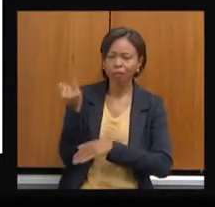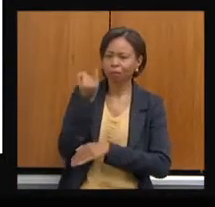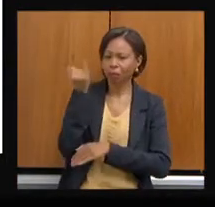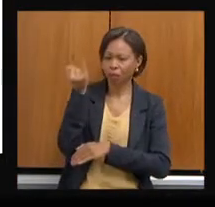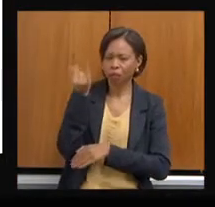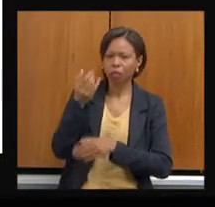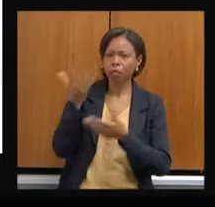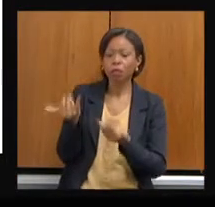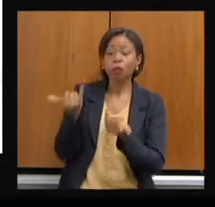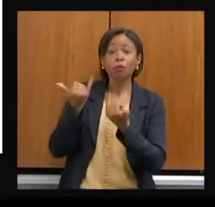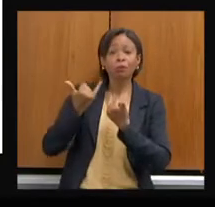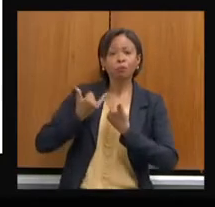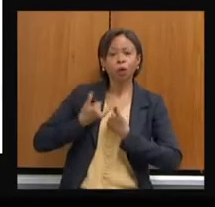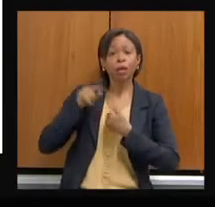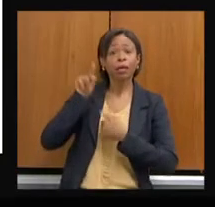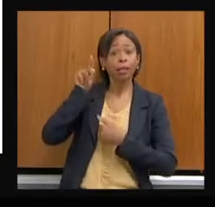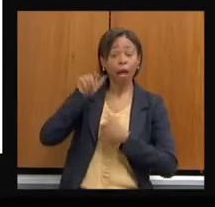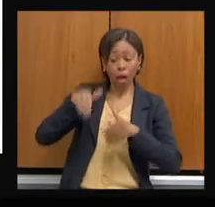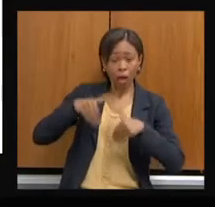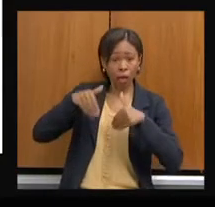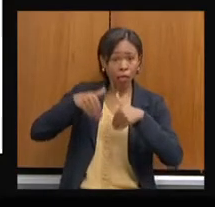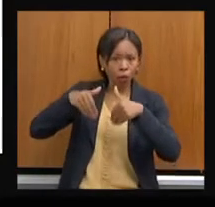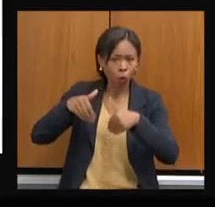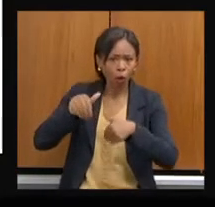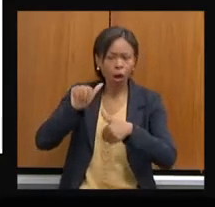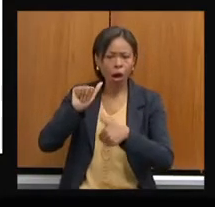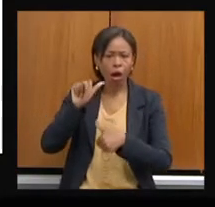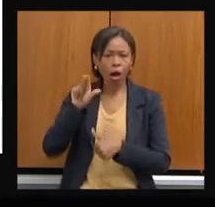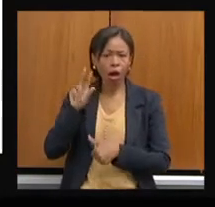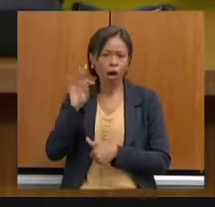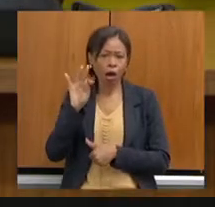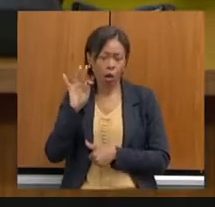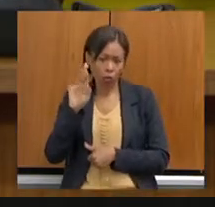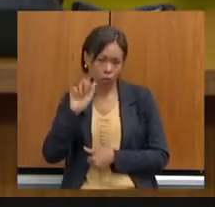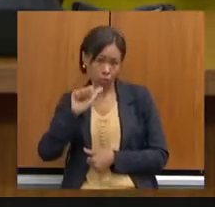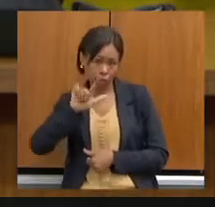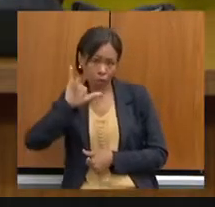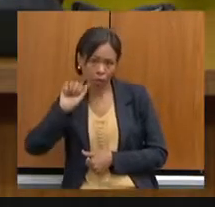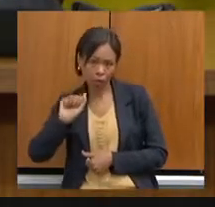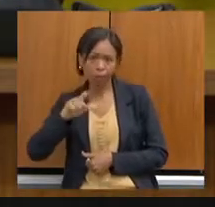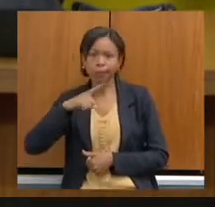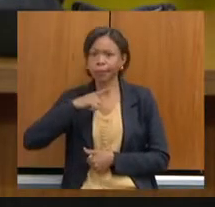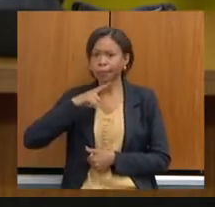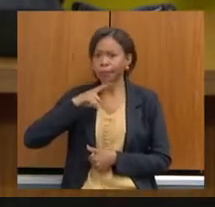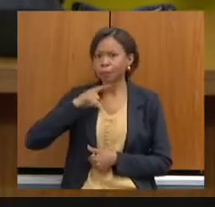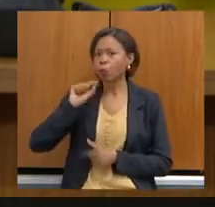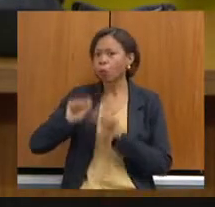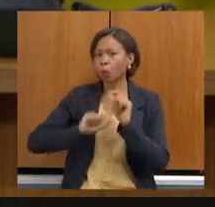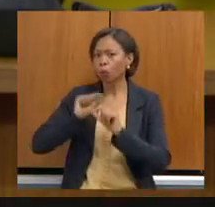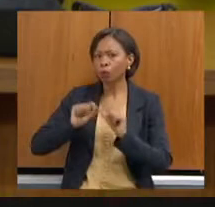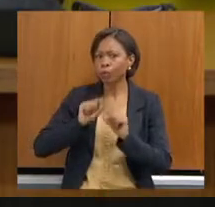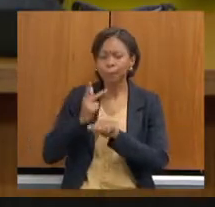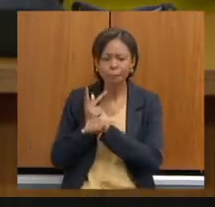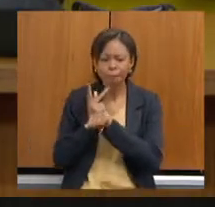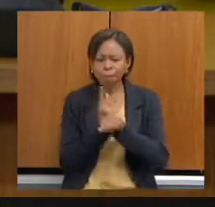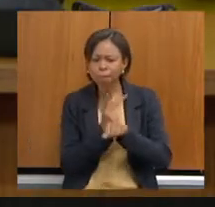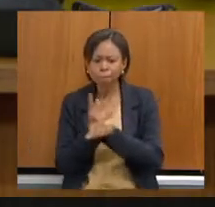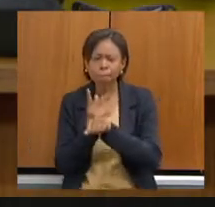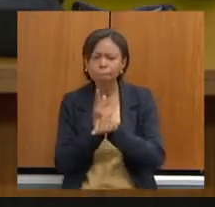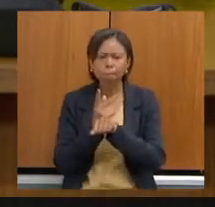colocada que na Austrália tem uma busca uma disputa pelas profissionais dessa área de pecuária